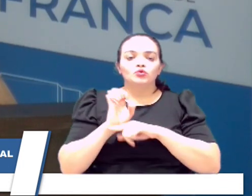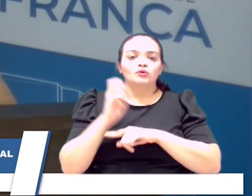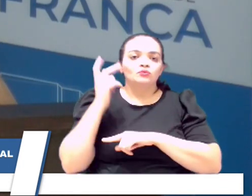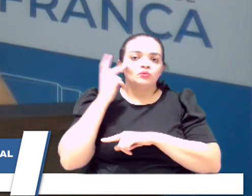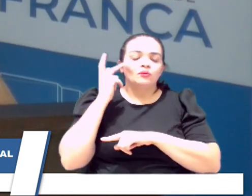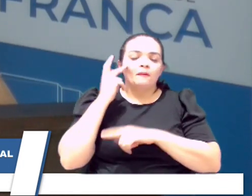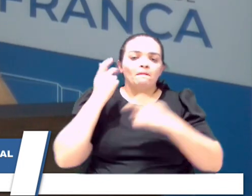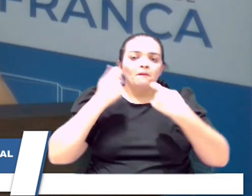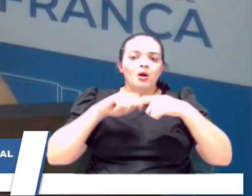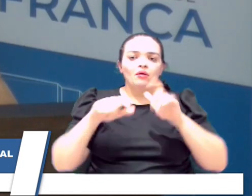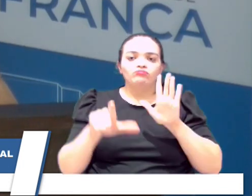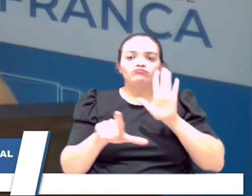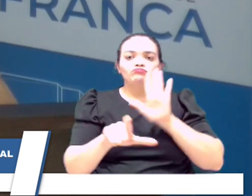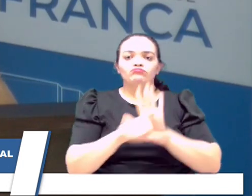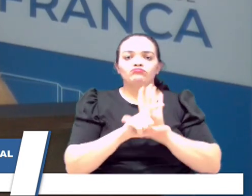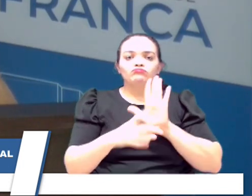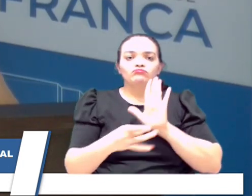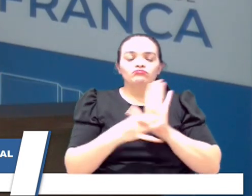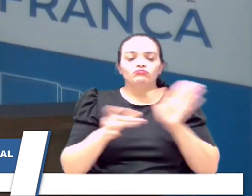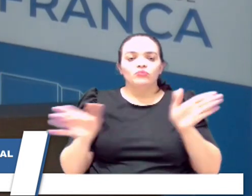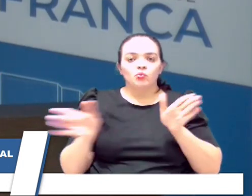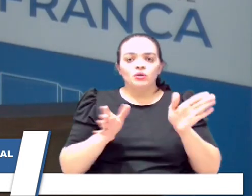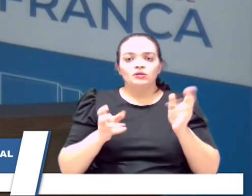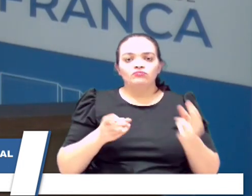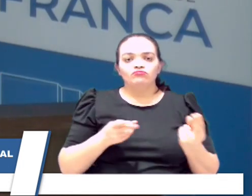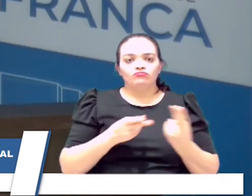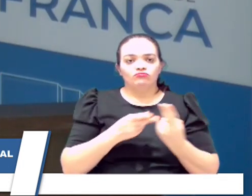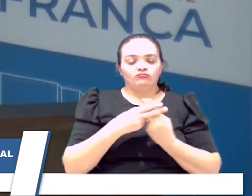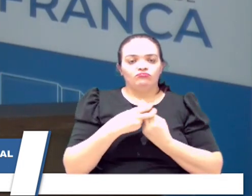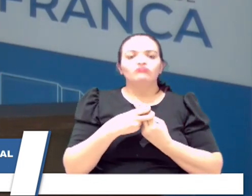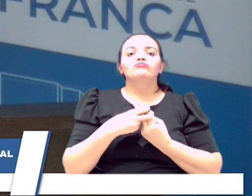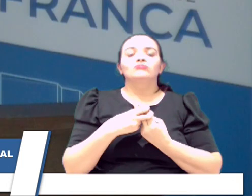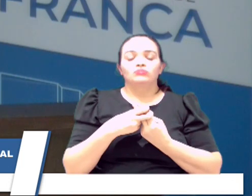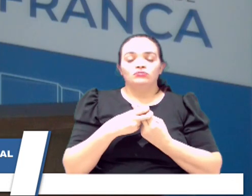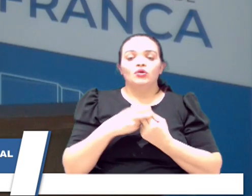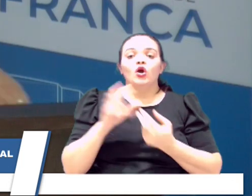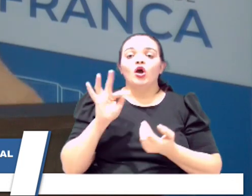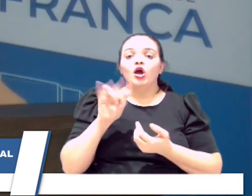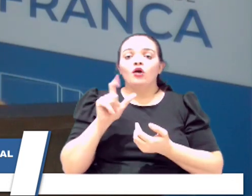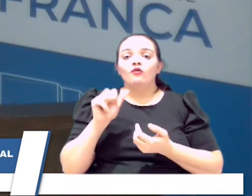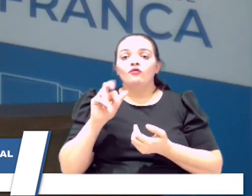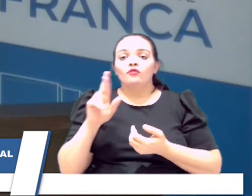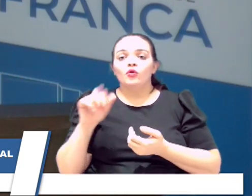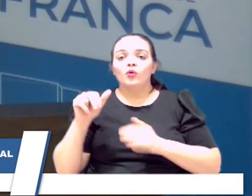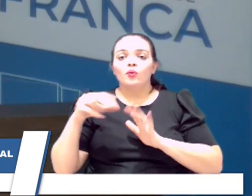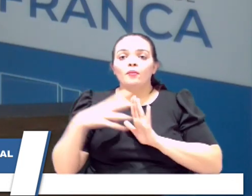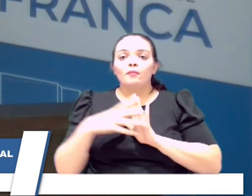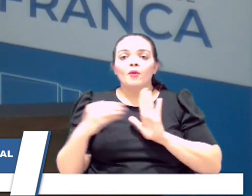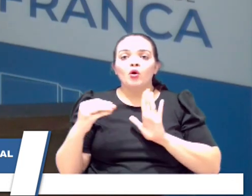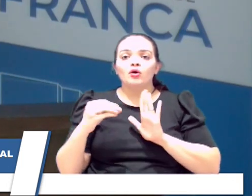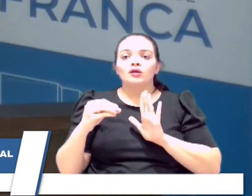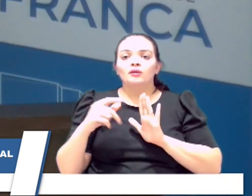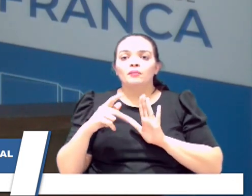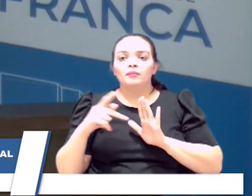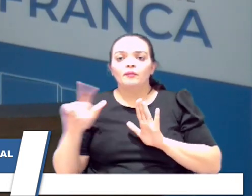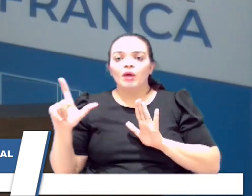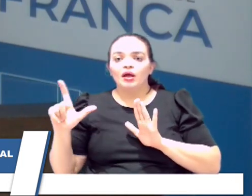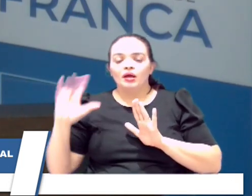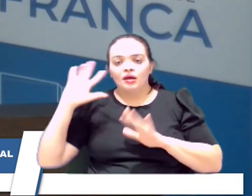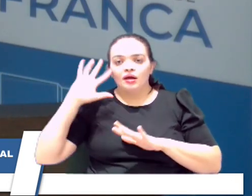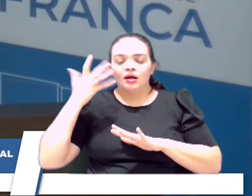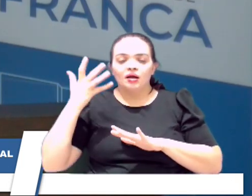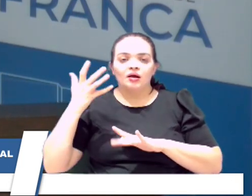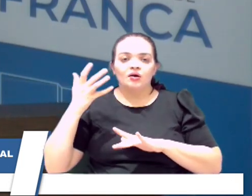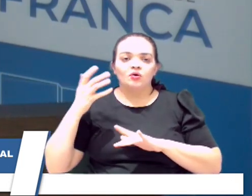de regulamentação e acesso pelo SUS. A Flor da Vida hoje serve de modelo para algumas PLs que vêm surgindo sobre a parametração